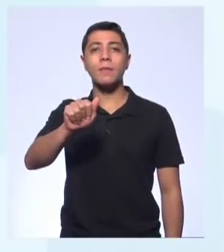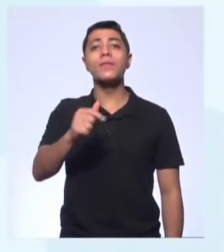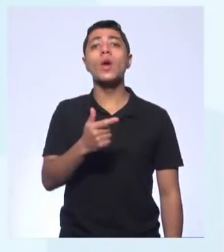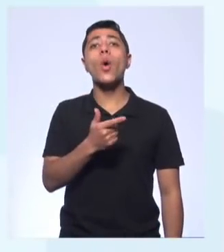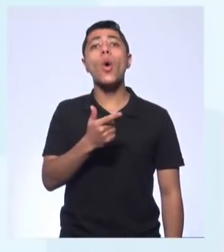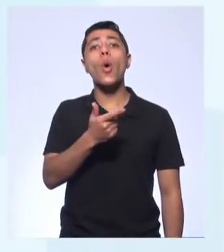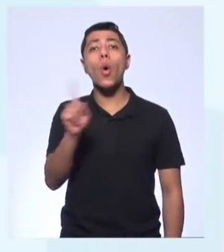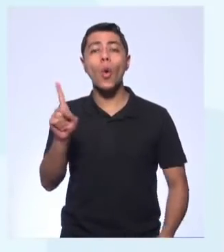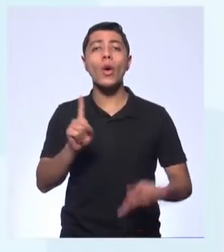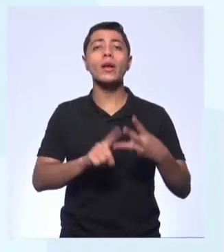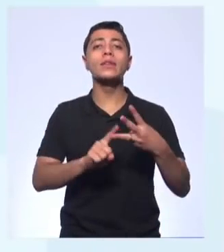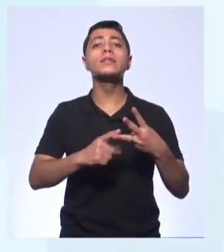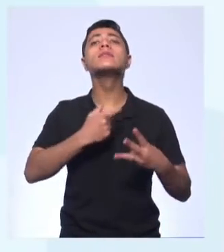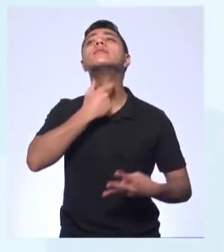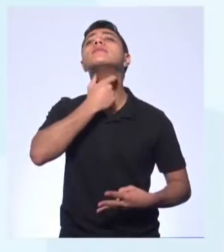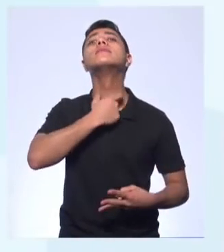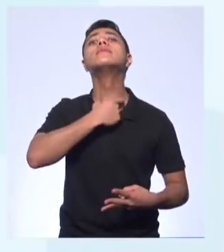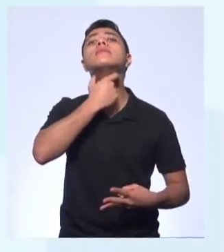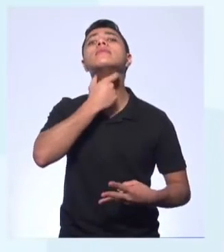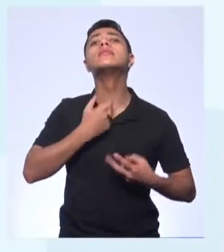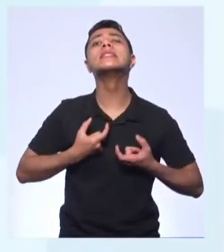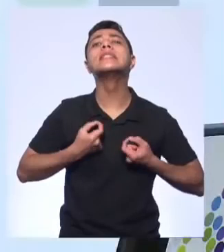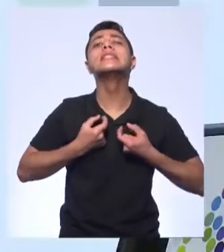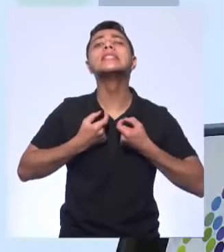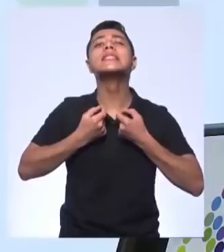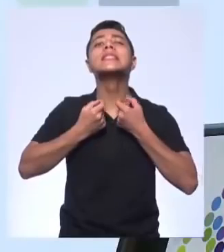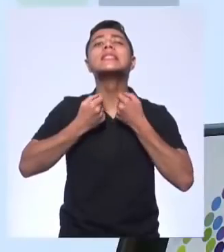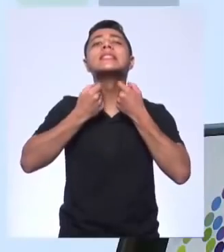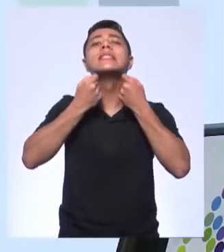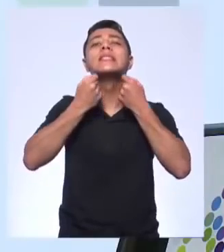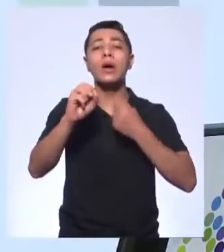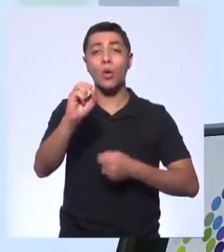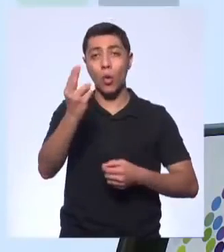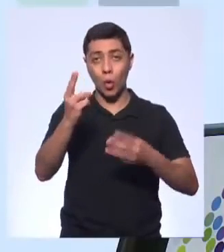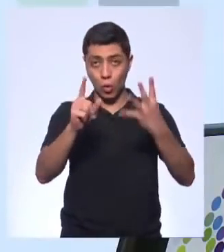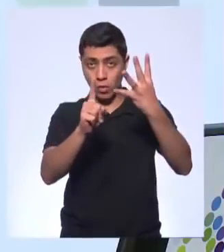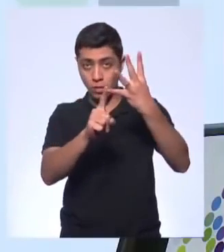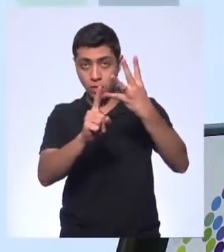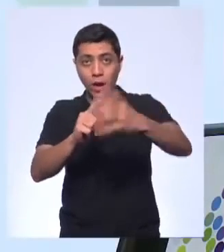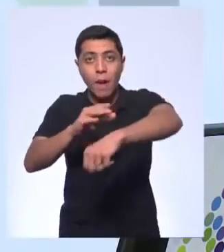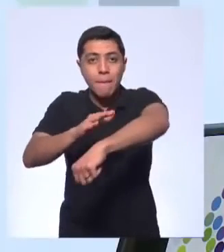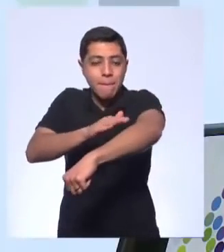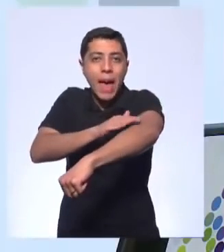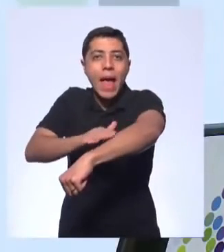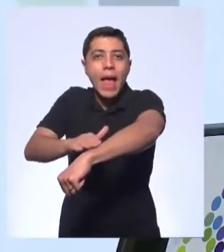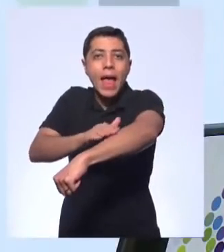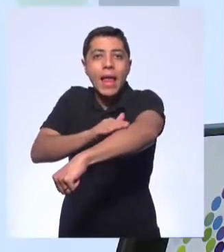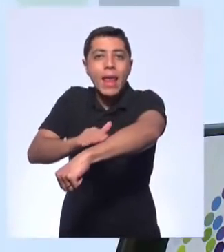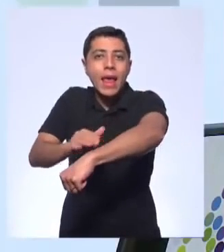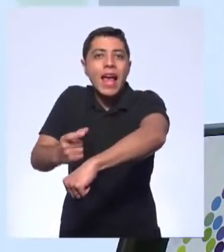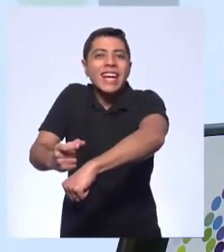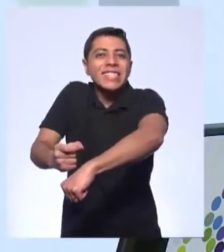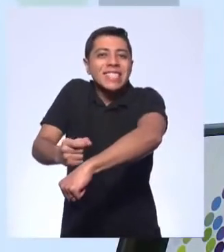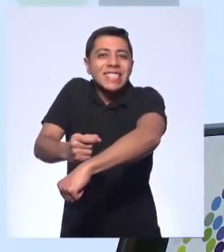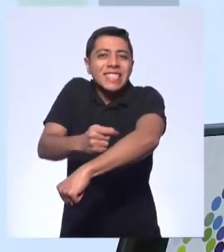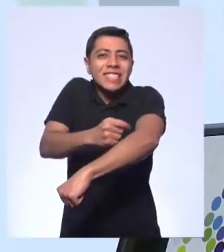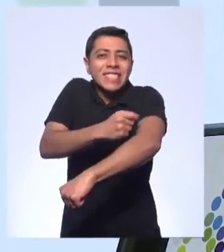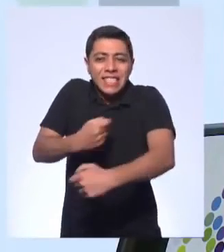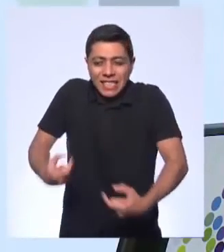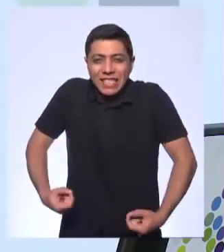câncer de pele. Né? Então, assim, são cânceres que merecem atenção e que a gente